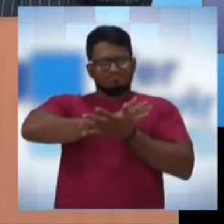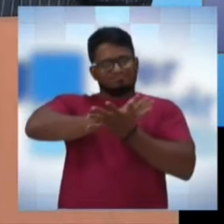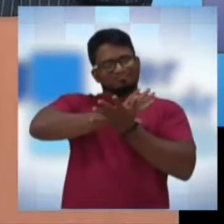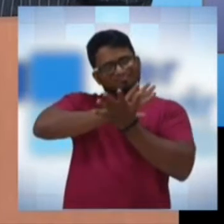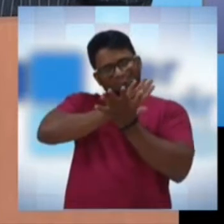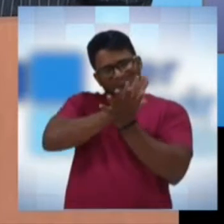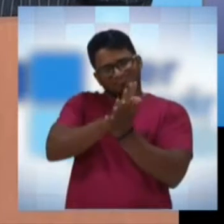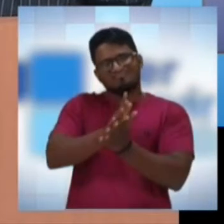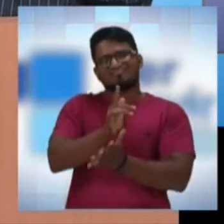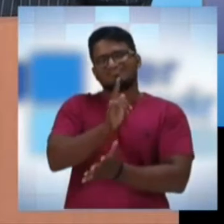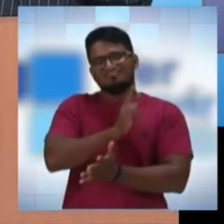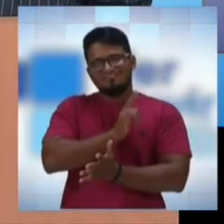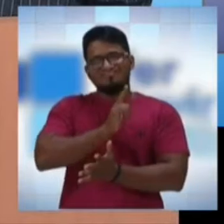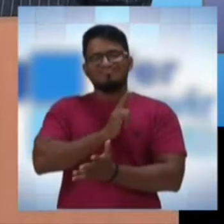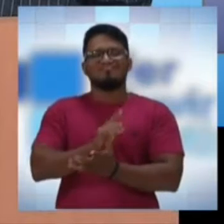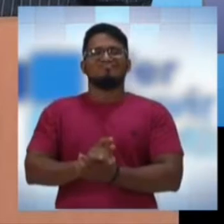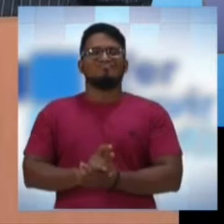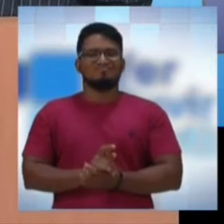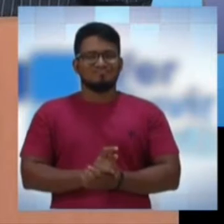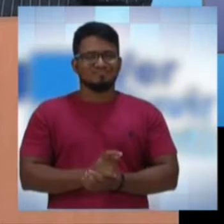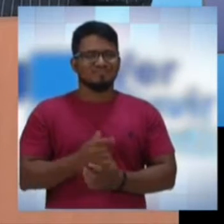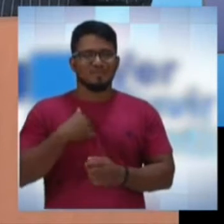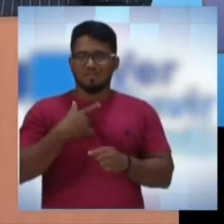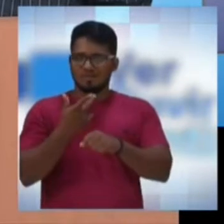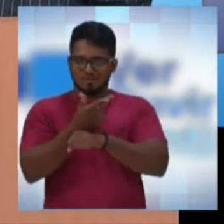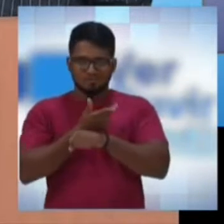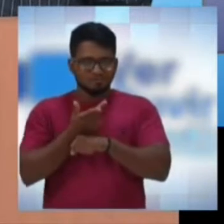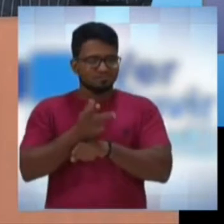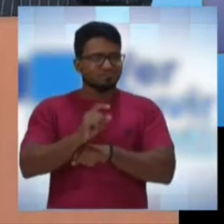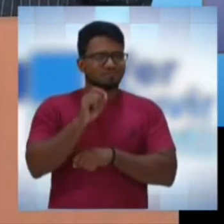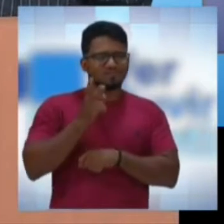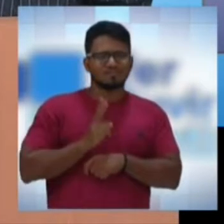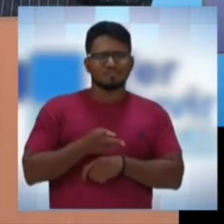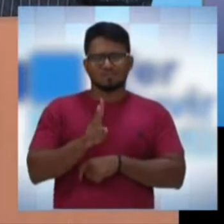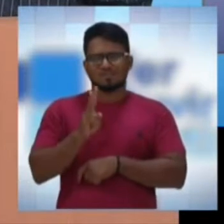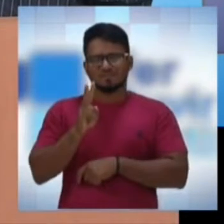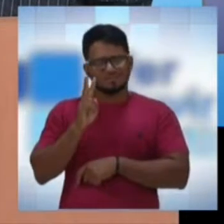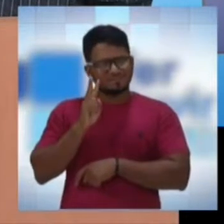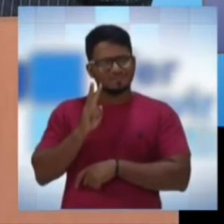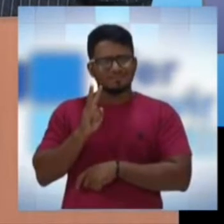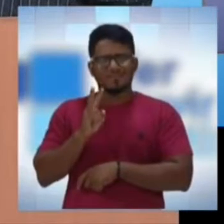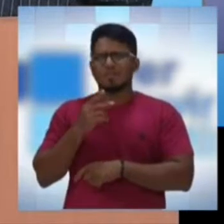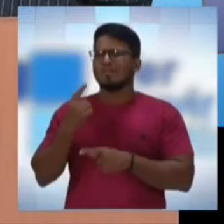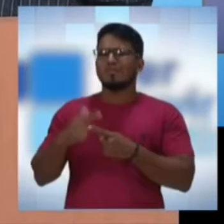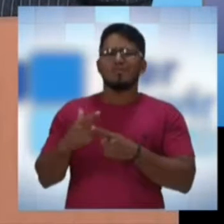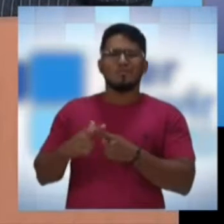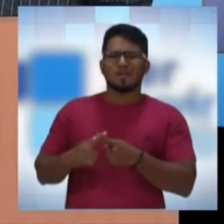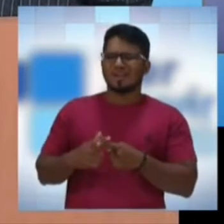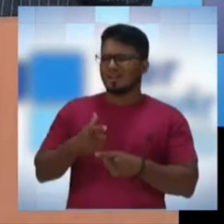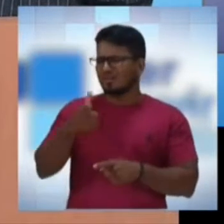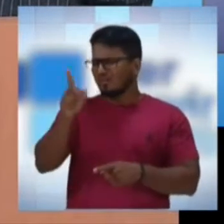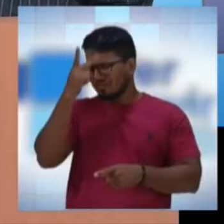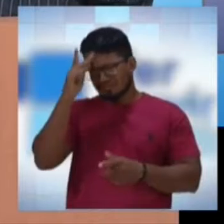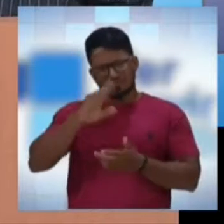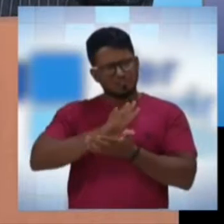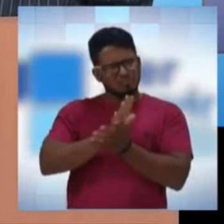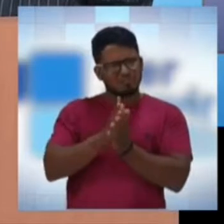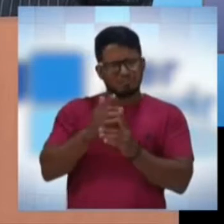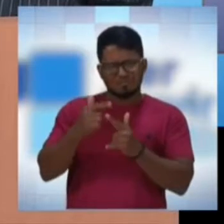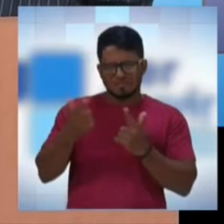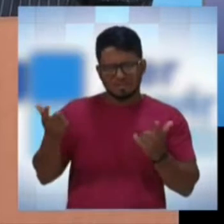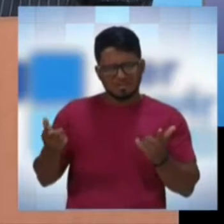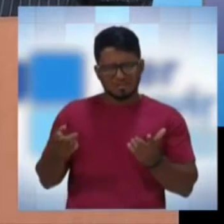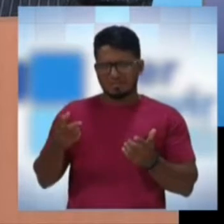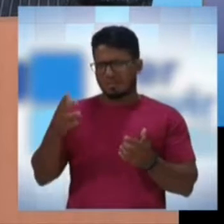triste é o preconceito. Eu, assim, eu até procuro sempre estar vendo o porquê que o outro faz isso,